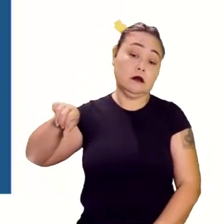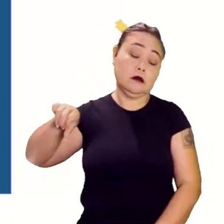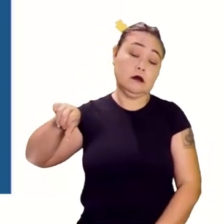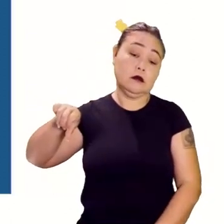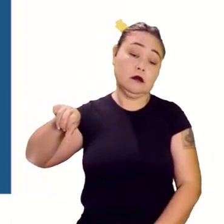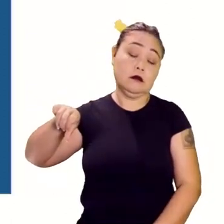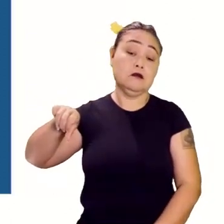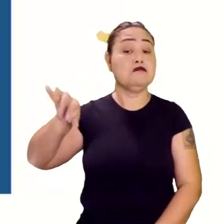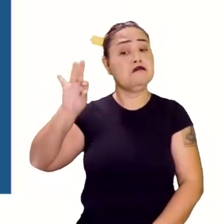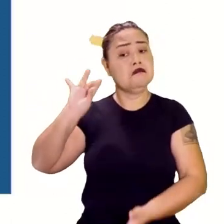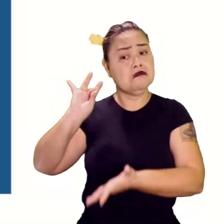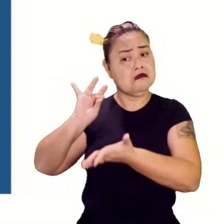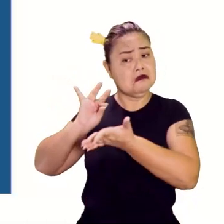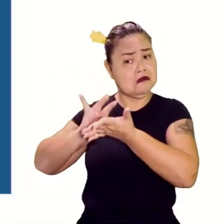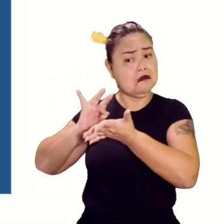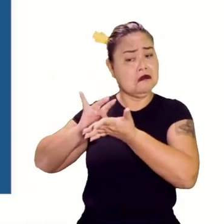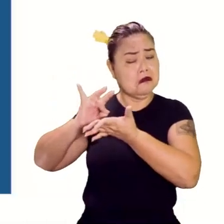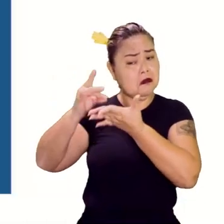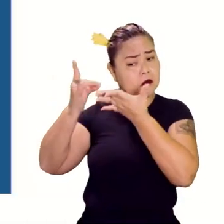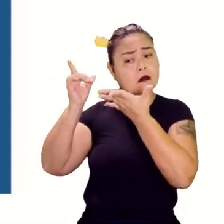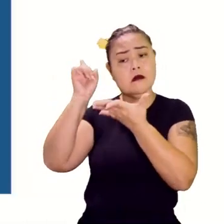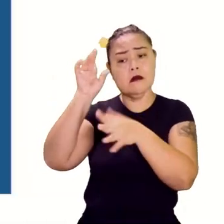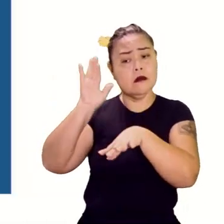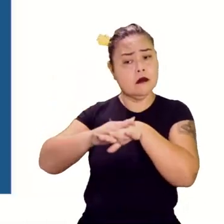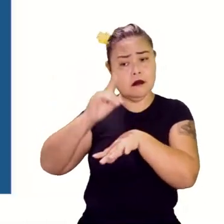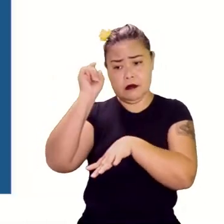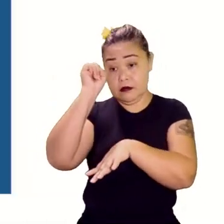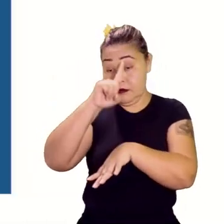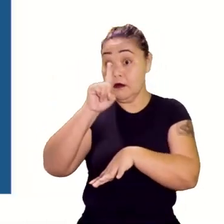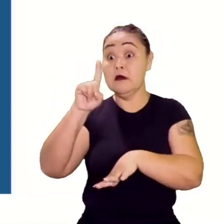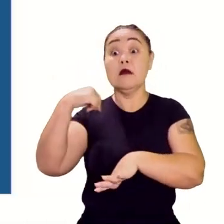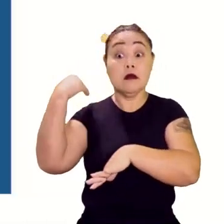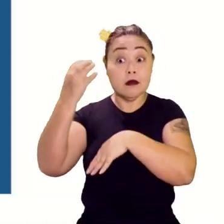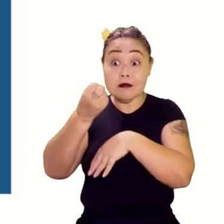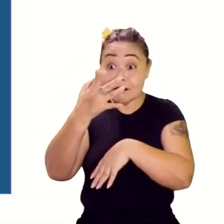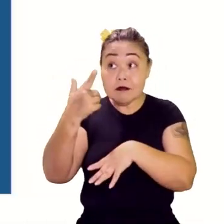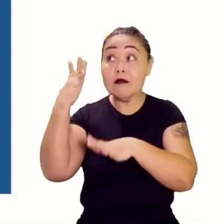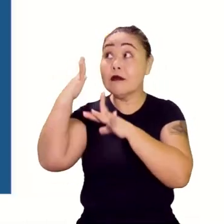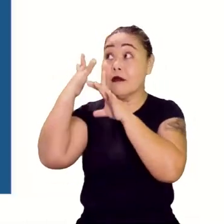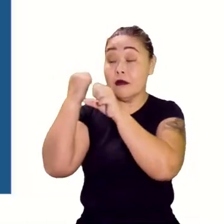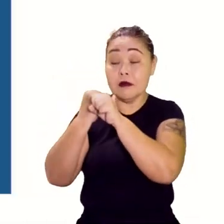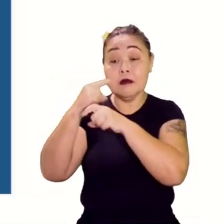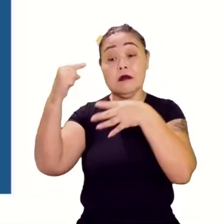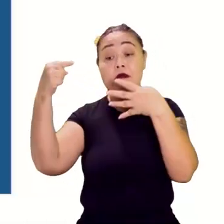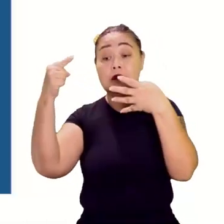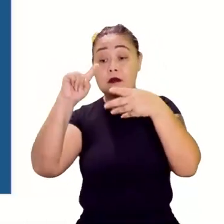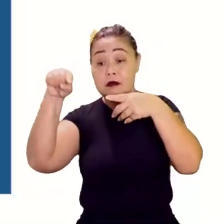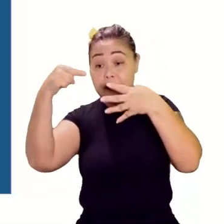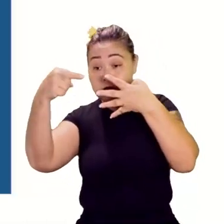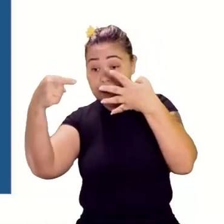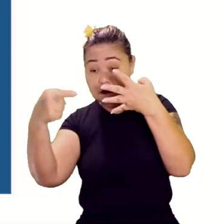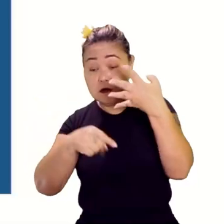9. 9. Realmente uma pegadinha mais complexa aí, mas é bom que vai revisando. Revisando consequência, revisando propriedade e tudo